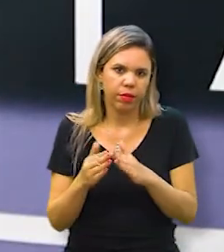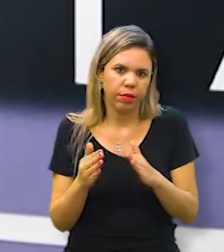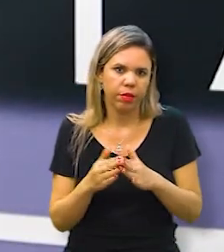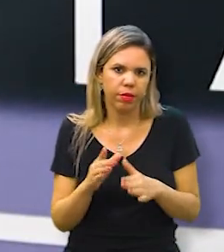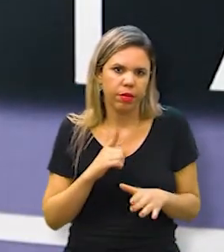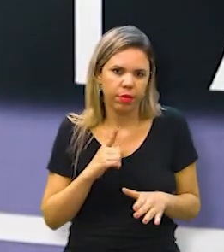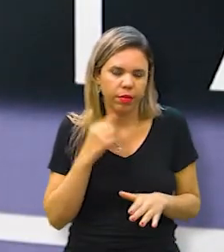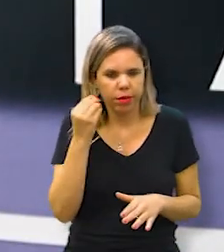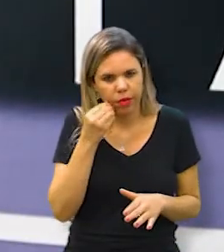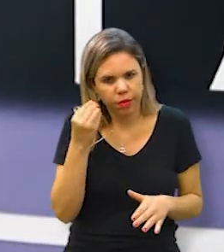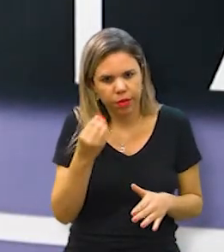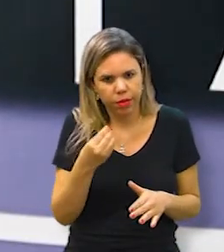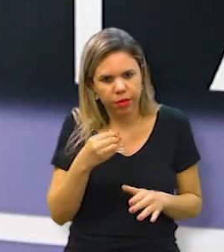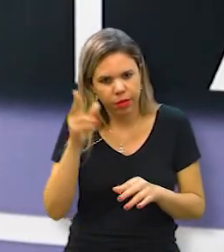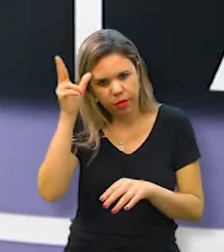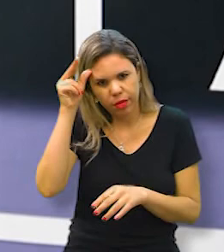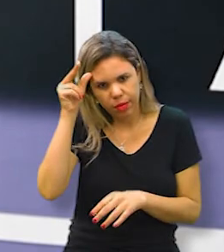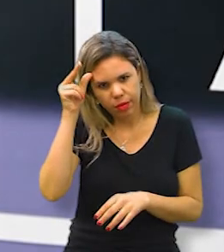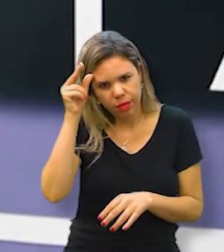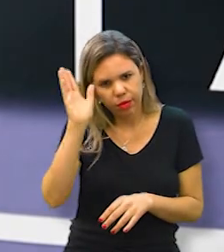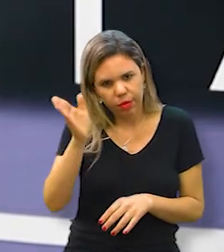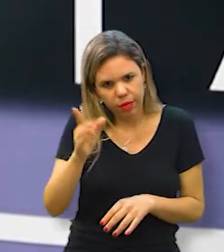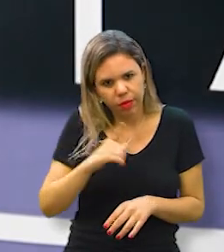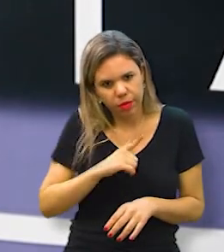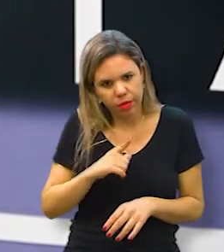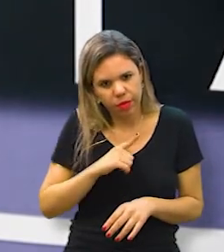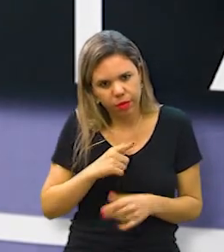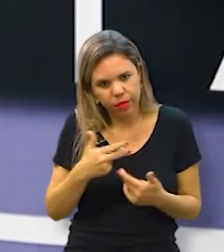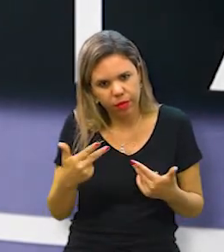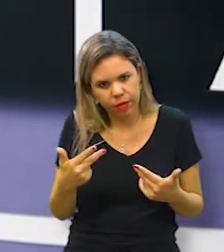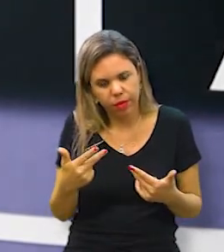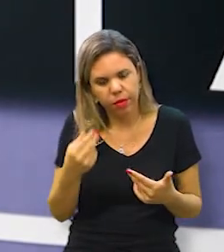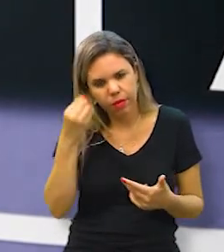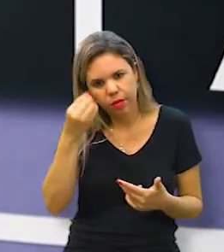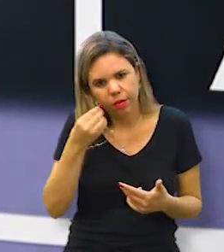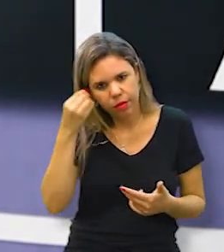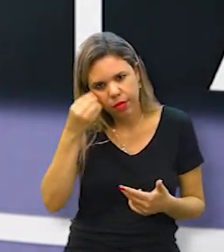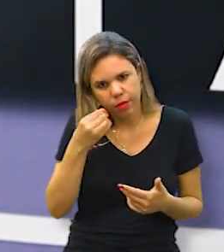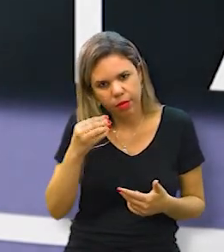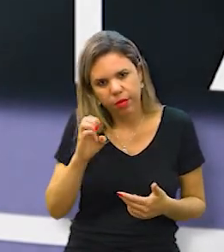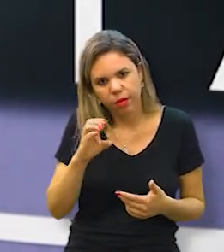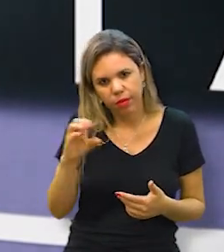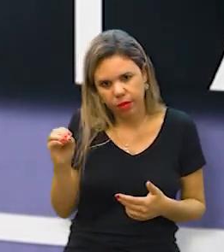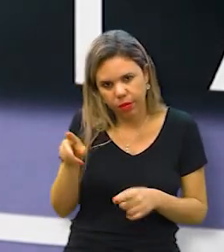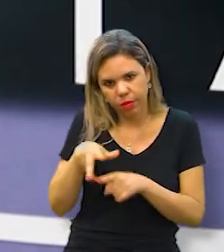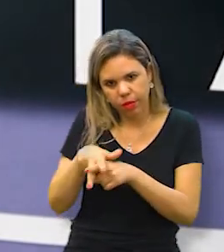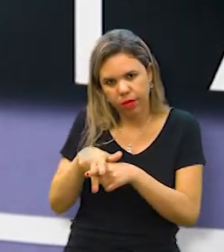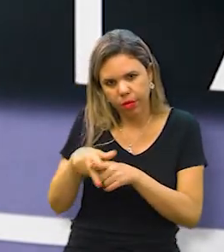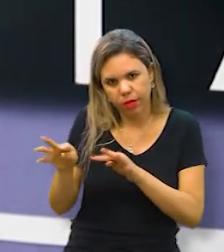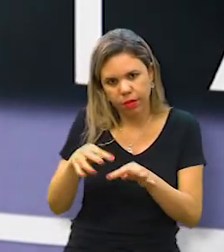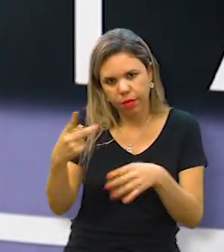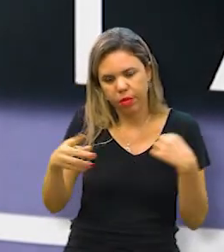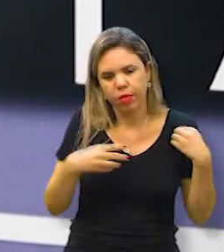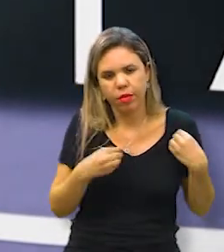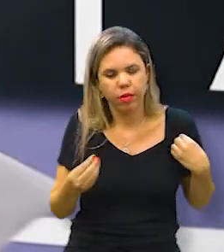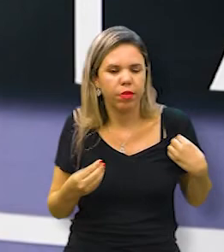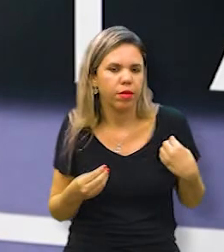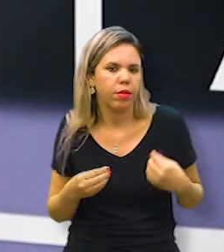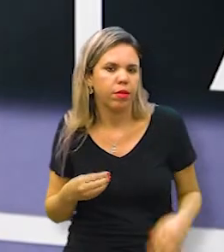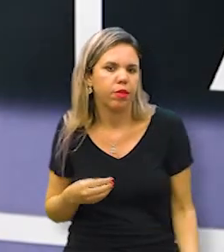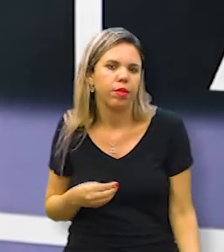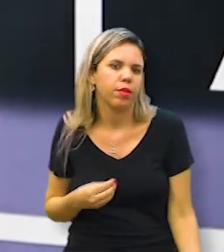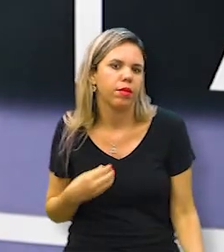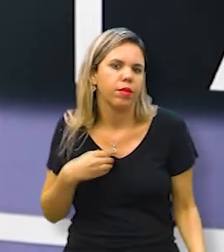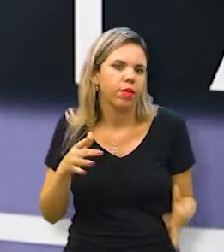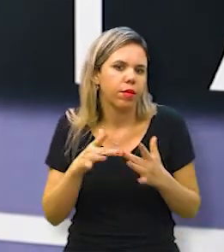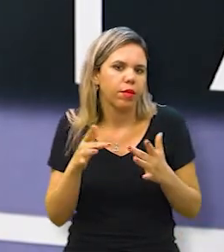teve alguma experiência com cavalos? Já teve alguma experiência com ecoterapia com seus filhos? Ou teve algum